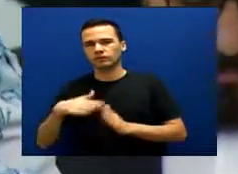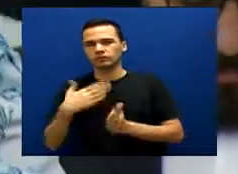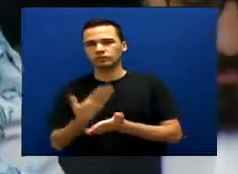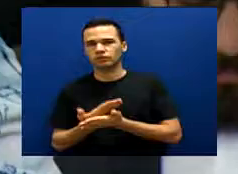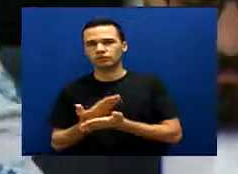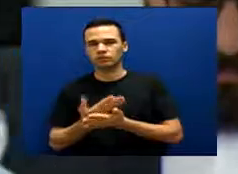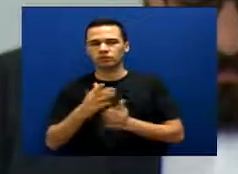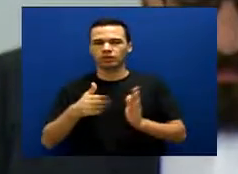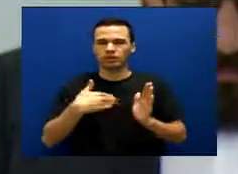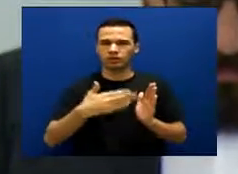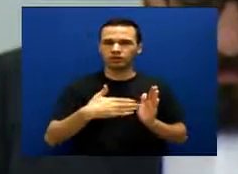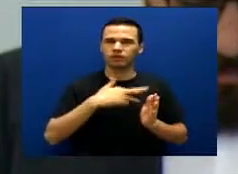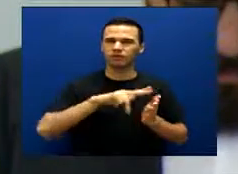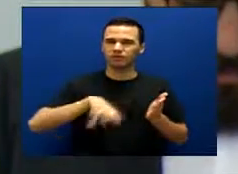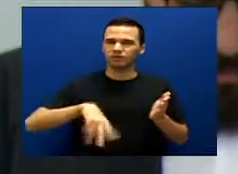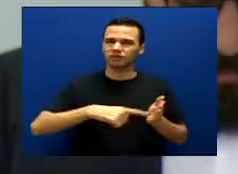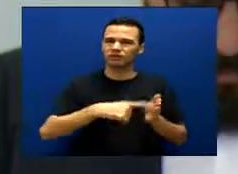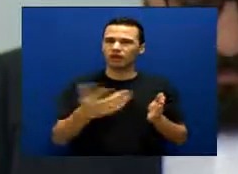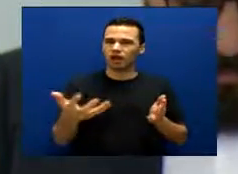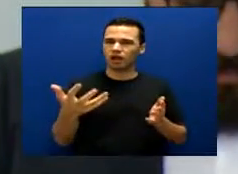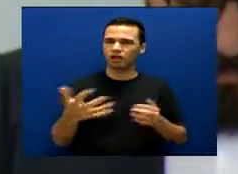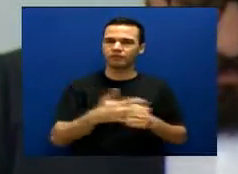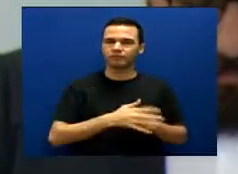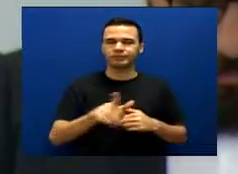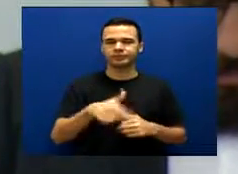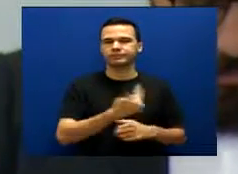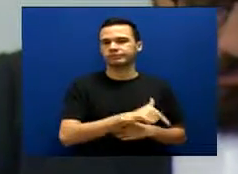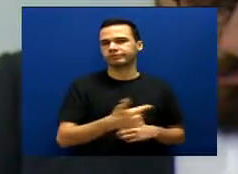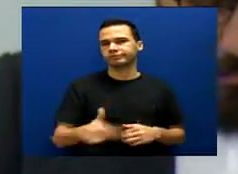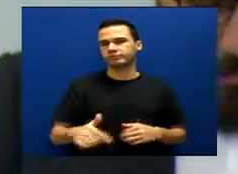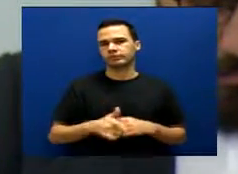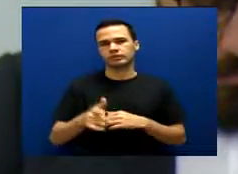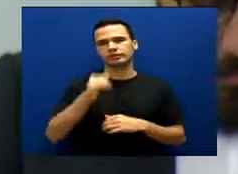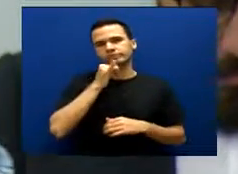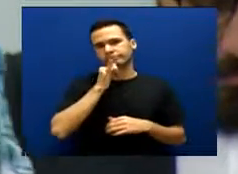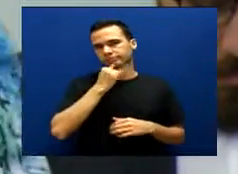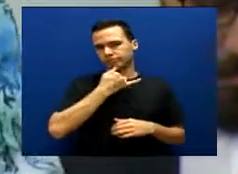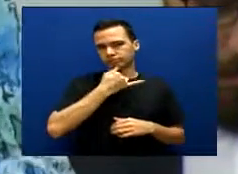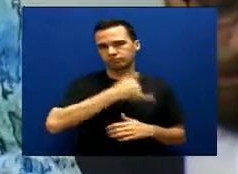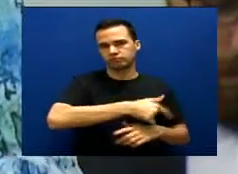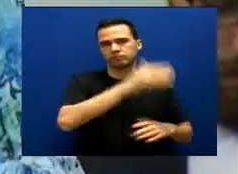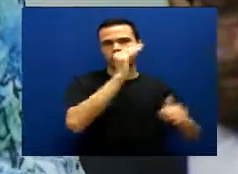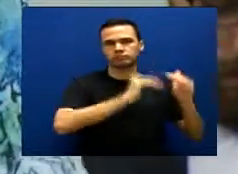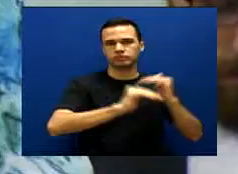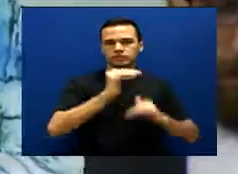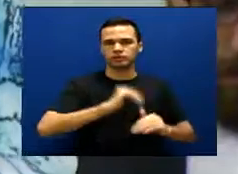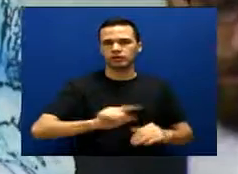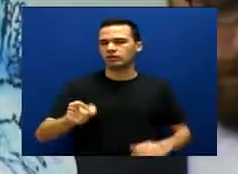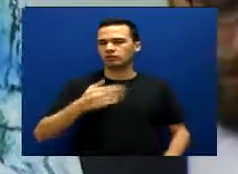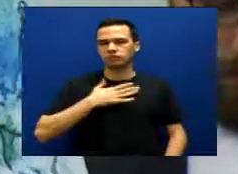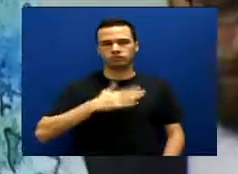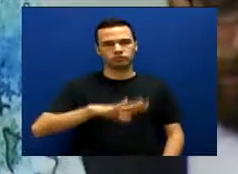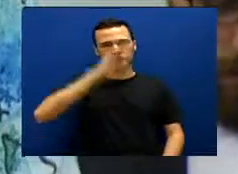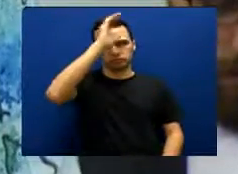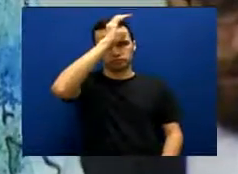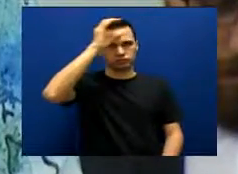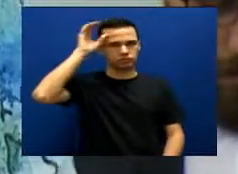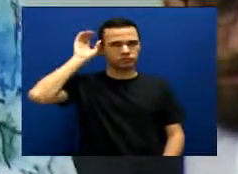aquela expectativa frustrada, senhor presidente. É lamentável esse retrocesso, que registre-se o meu voto